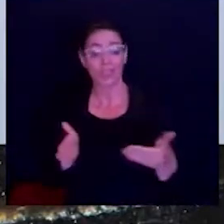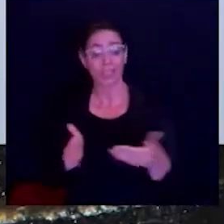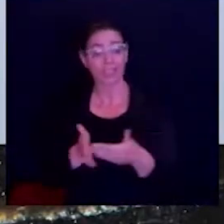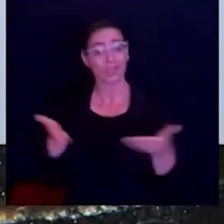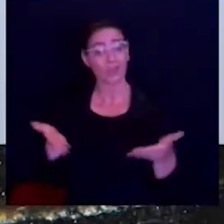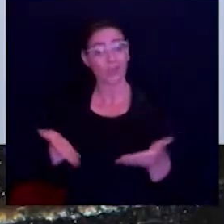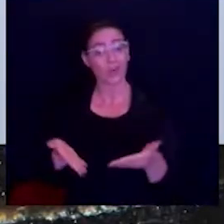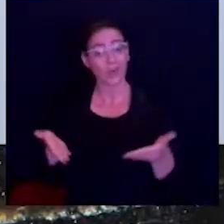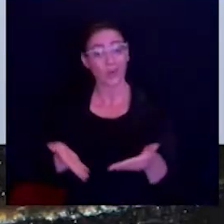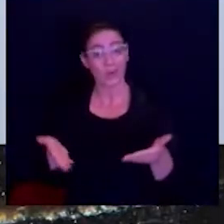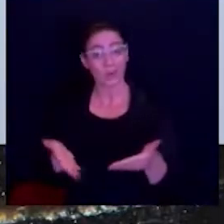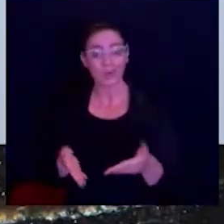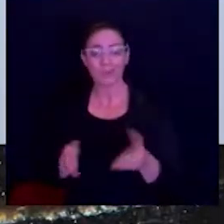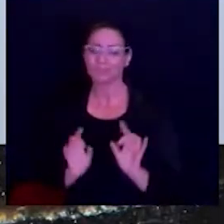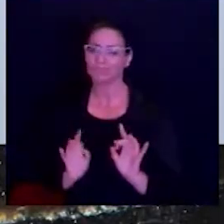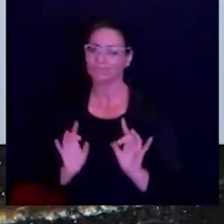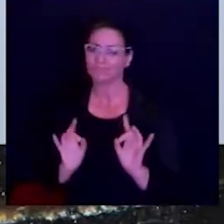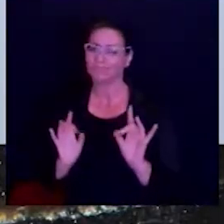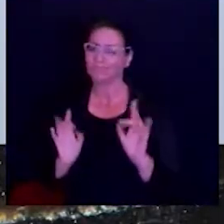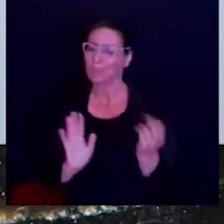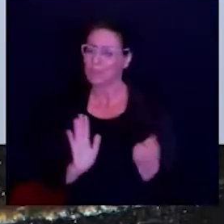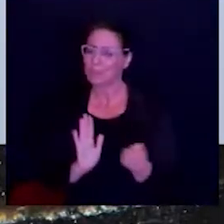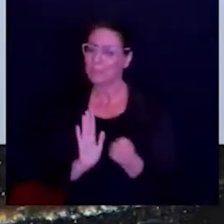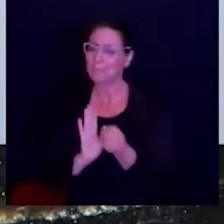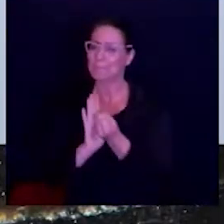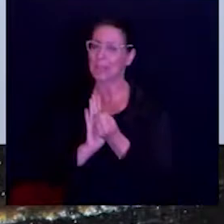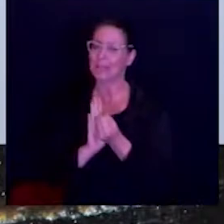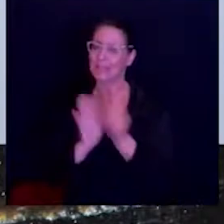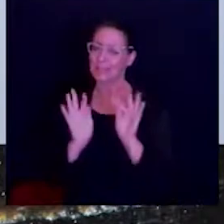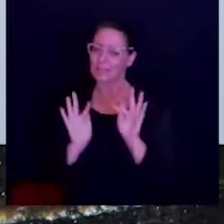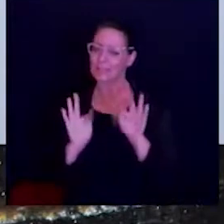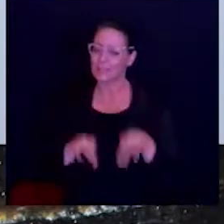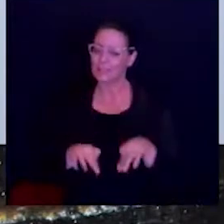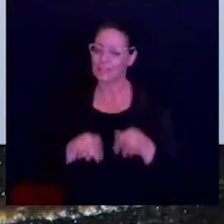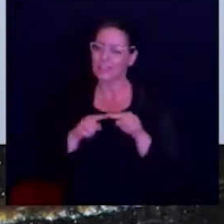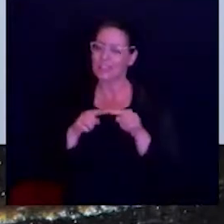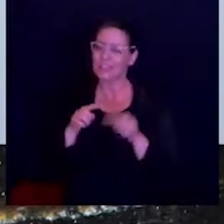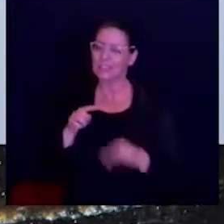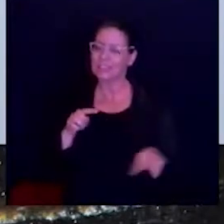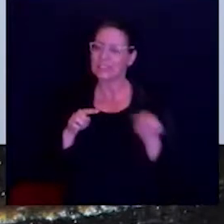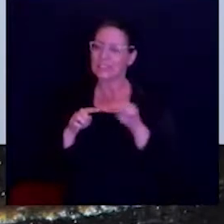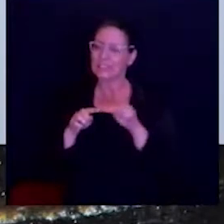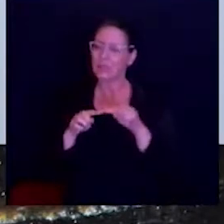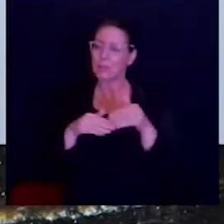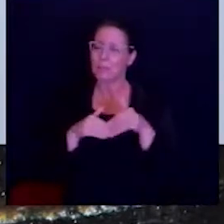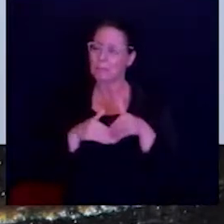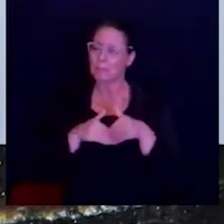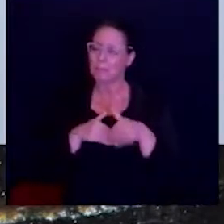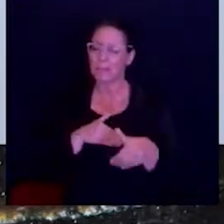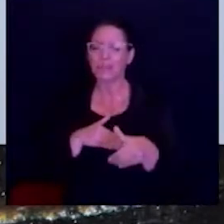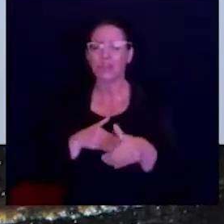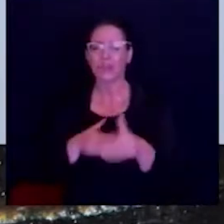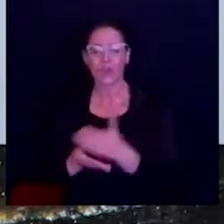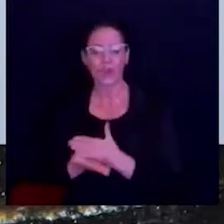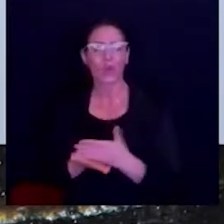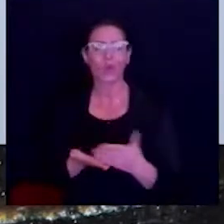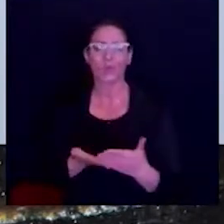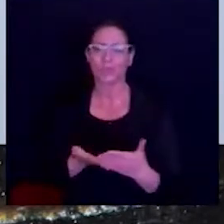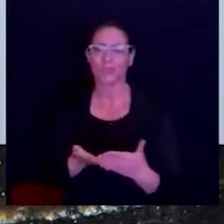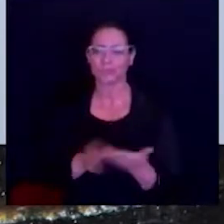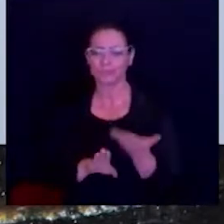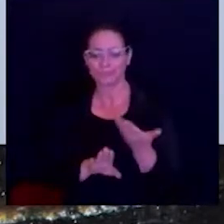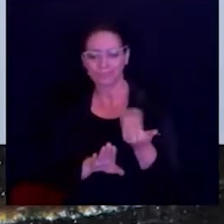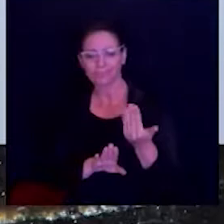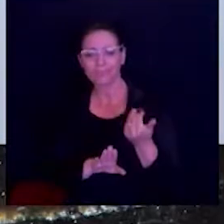até o dia de hoje, que simboliza o fim de um percurso e o início de outro. Naquela época, os chamava